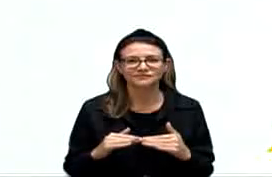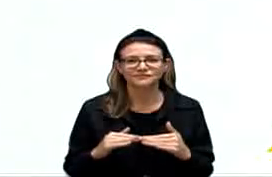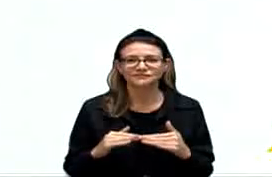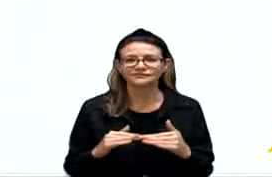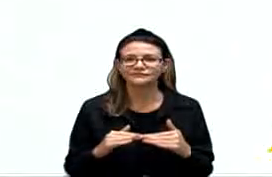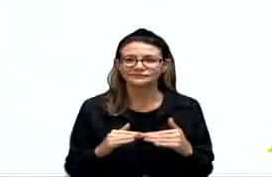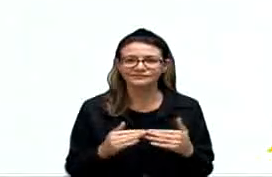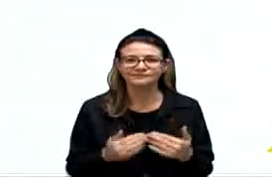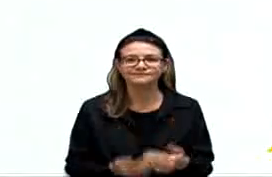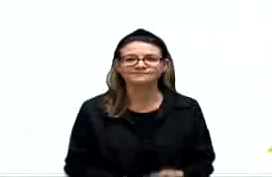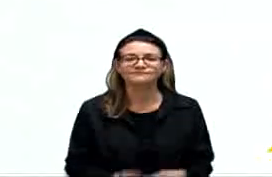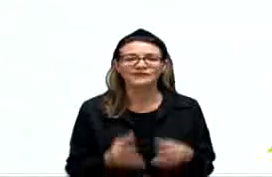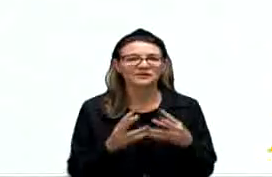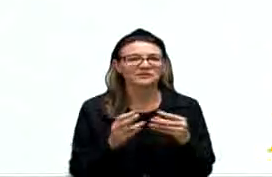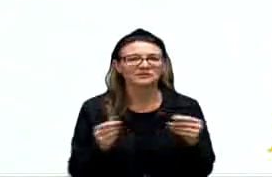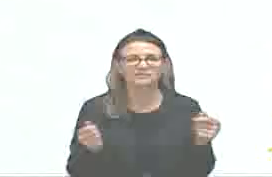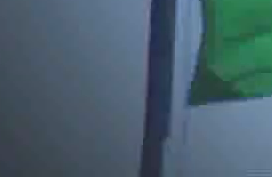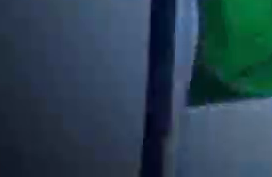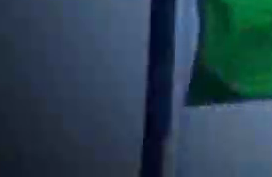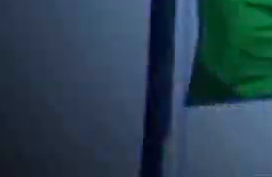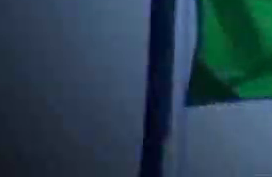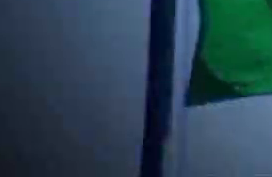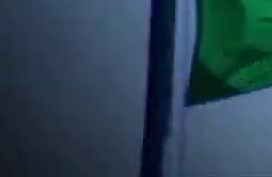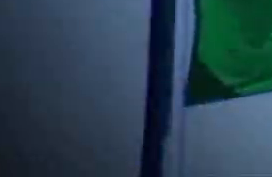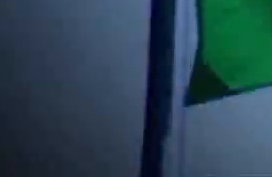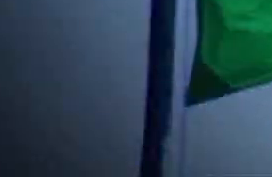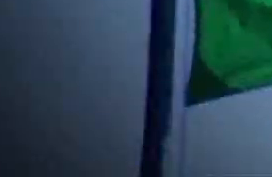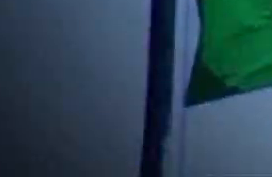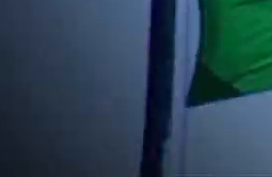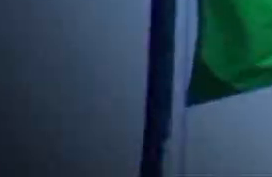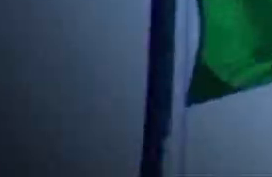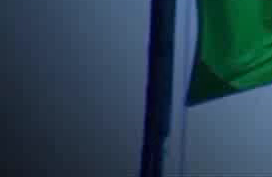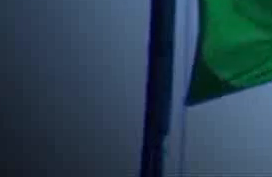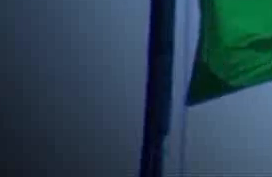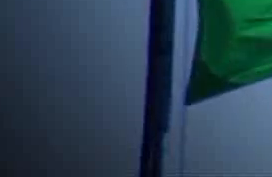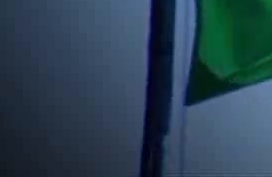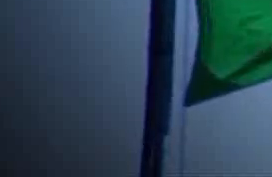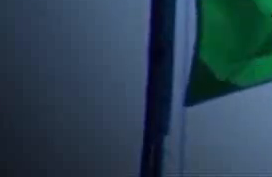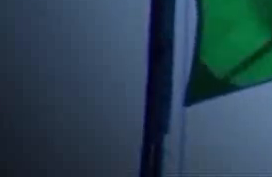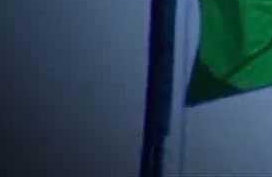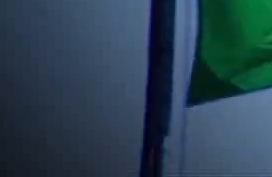a sua ruína palavra do senhor